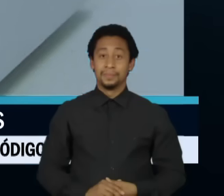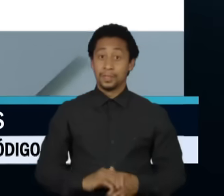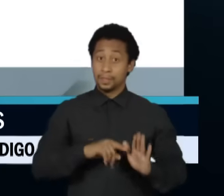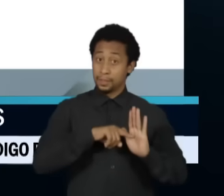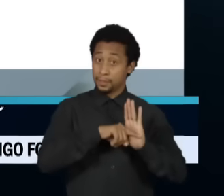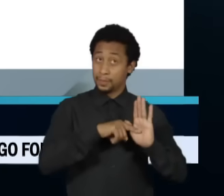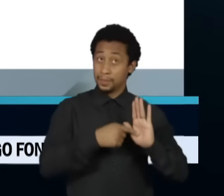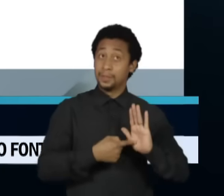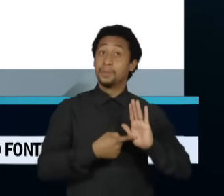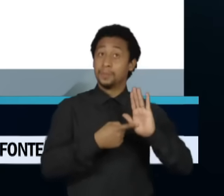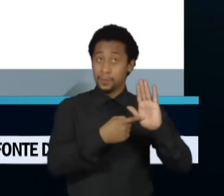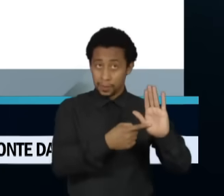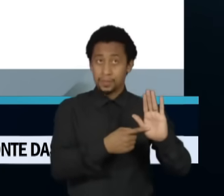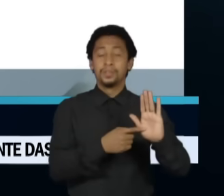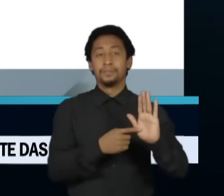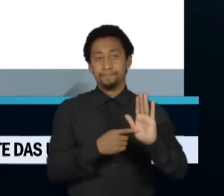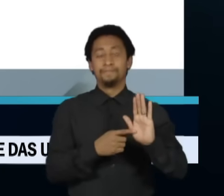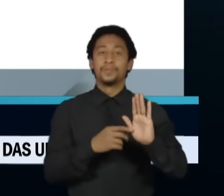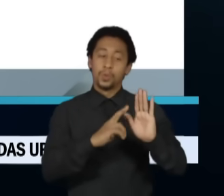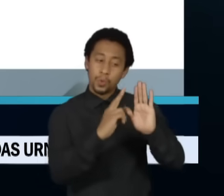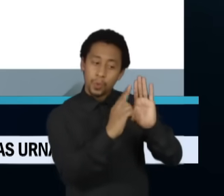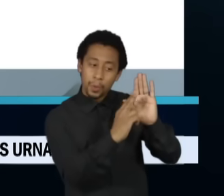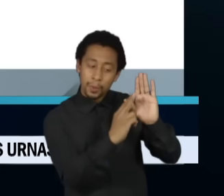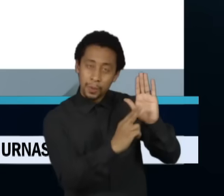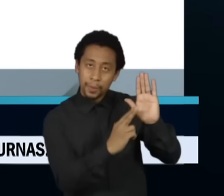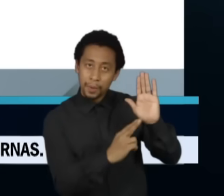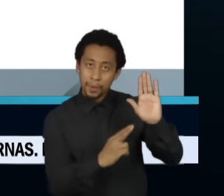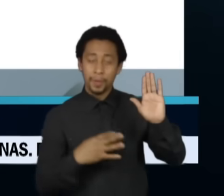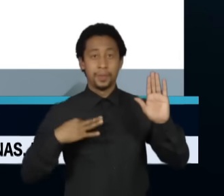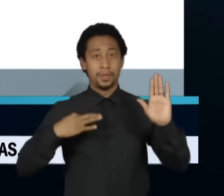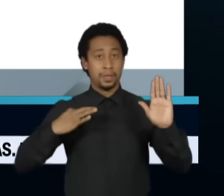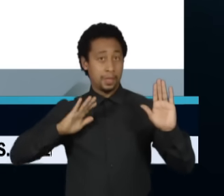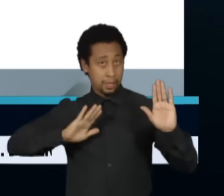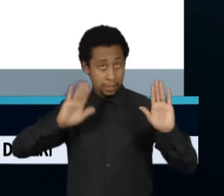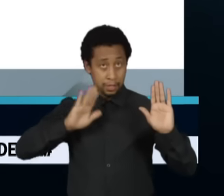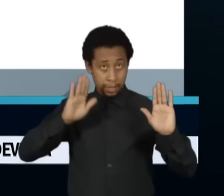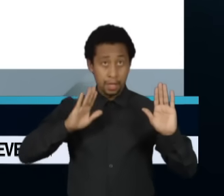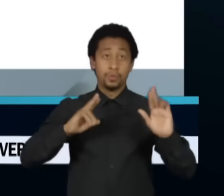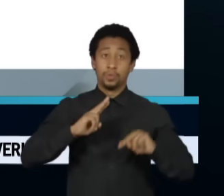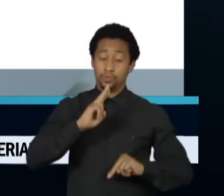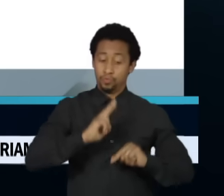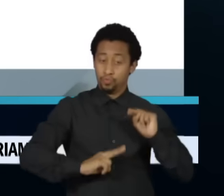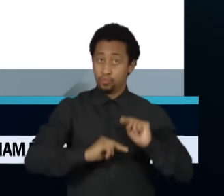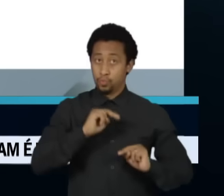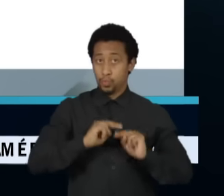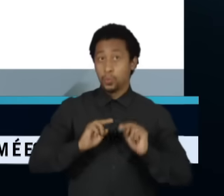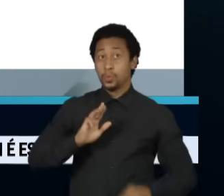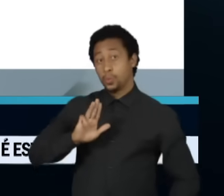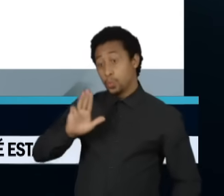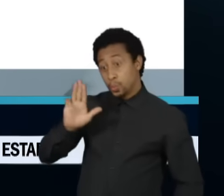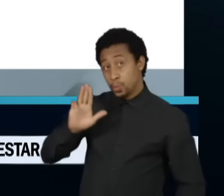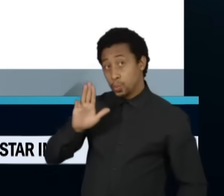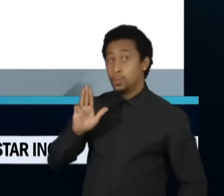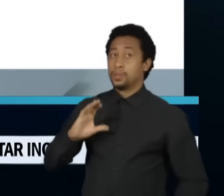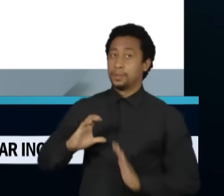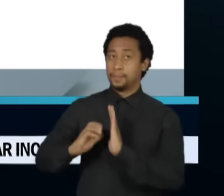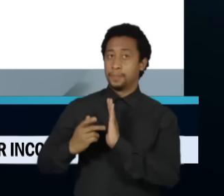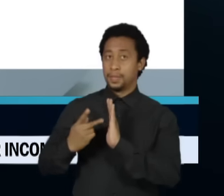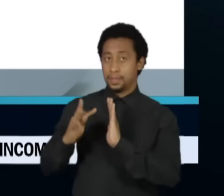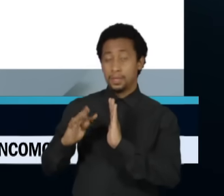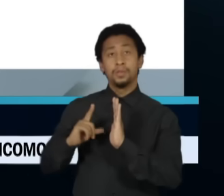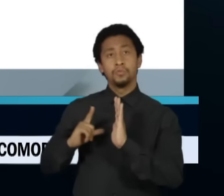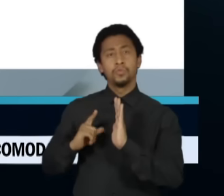Na pesquisa estimulada, quando aparecem os nomes dos candidatos em junho, o ex-presidente Luís Inácio Lula da Silva do PT tinha